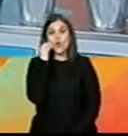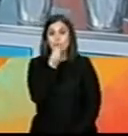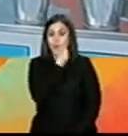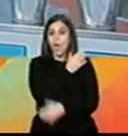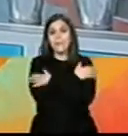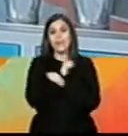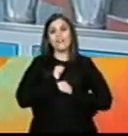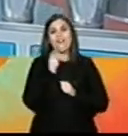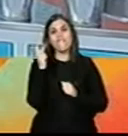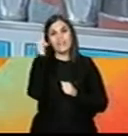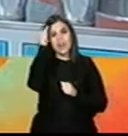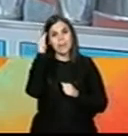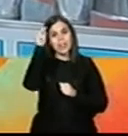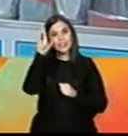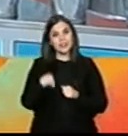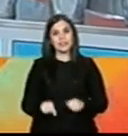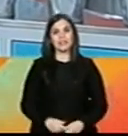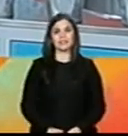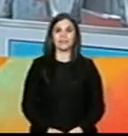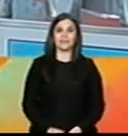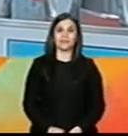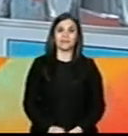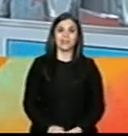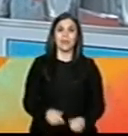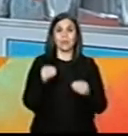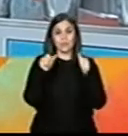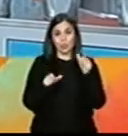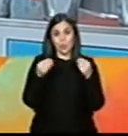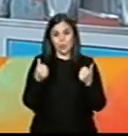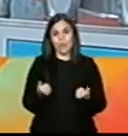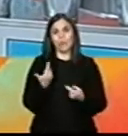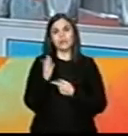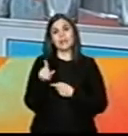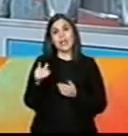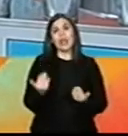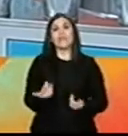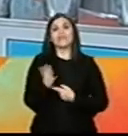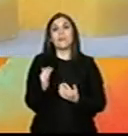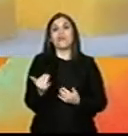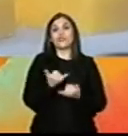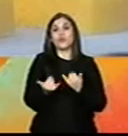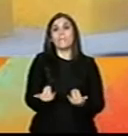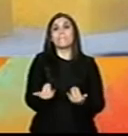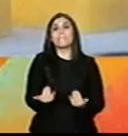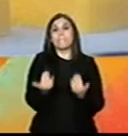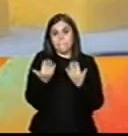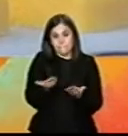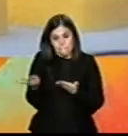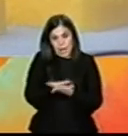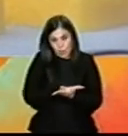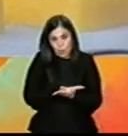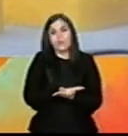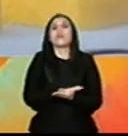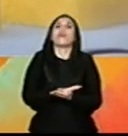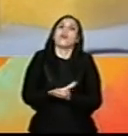assim, que é muito gente boa. Aqui, por exemplo, para fazer tostinhas que eu estava a falar, fazem uns triângulozinhos, depois barram, vai ao